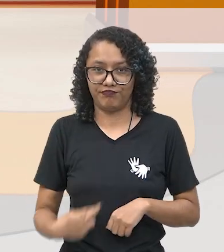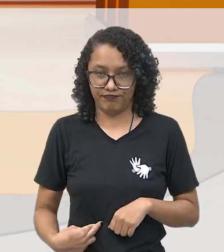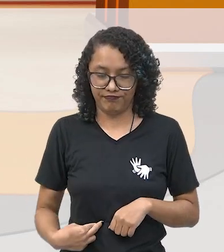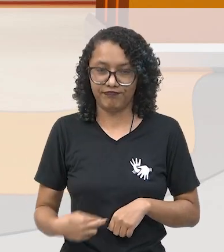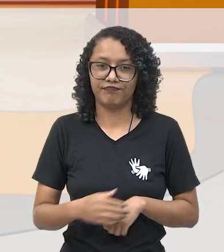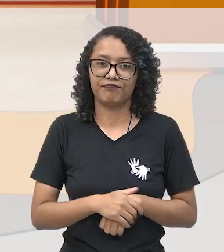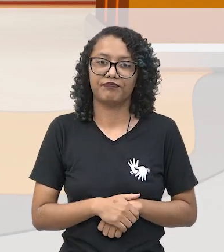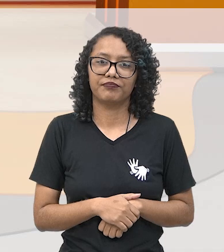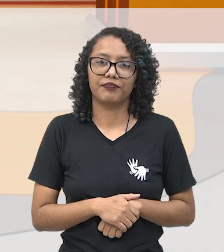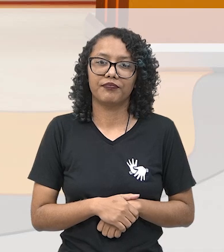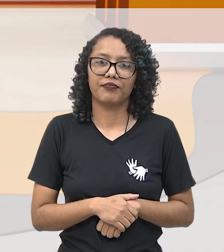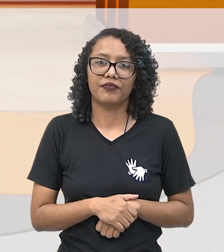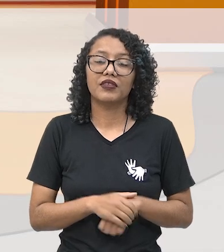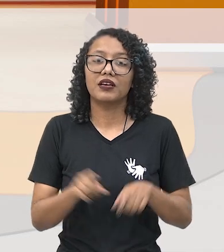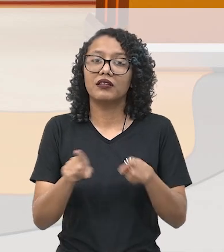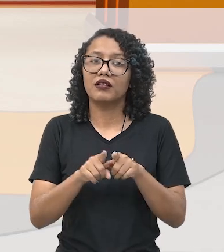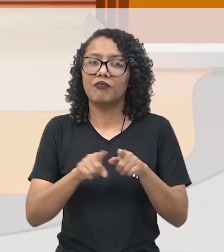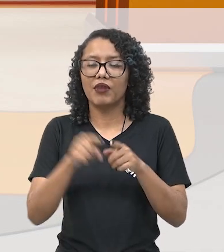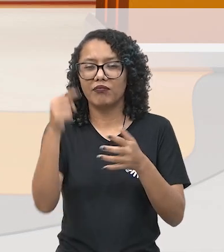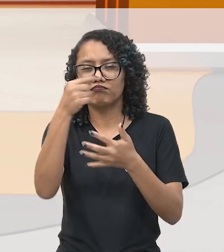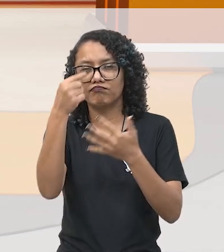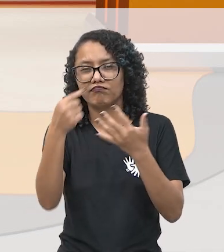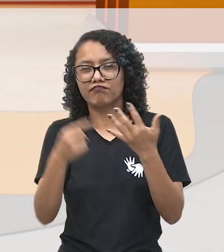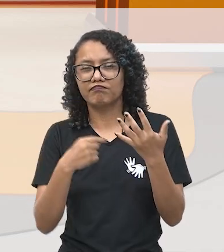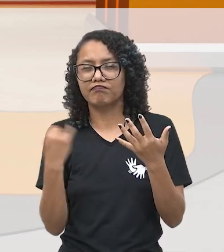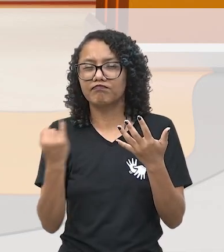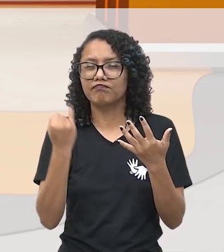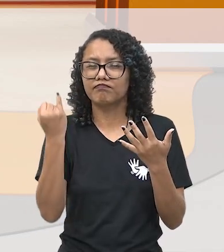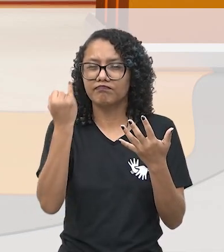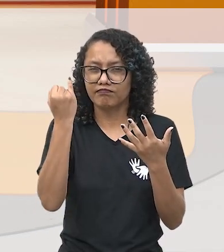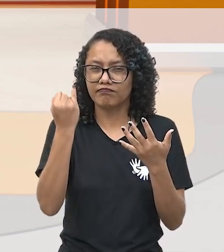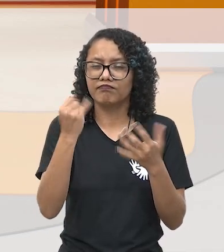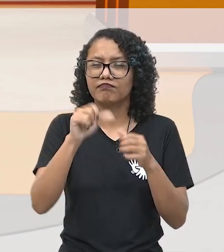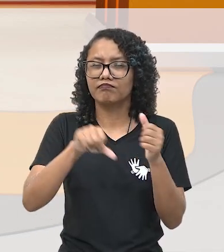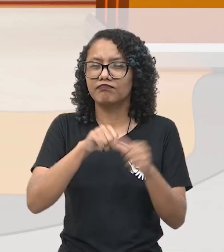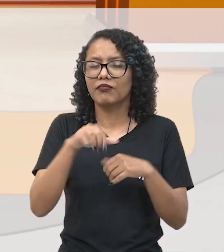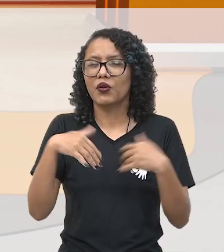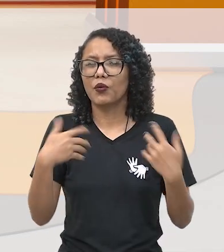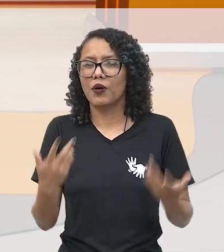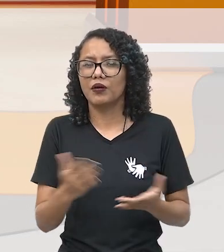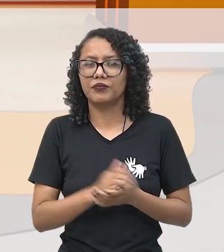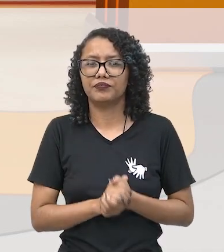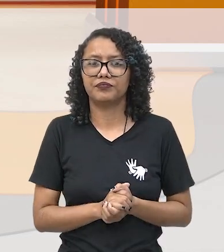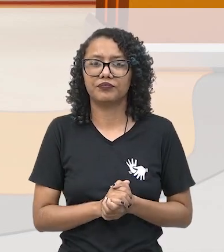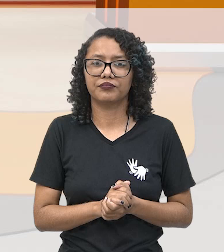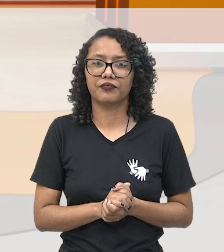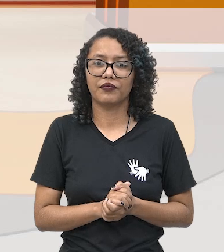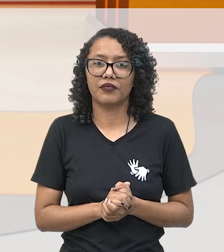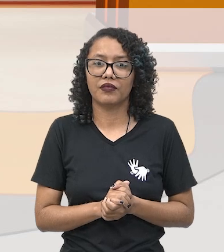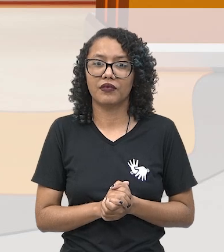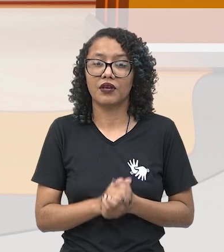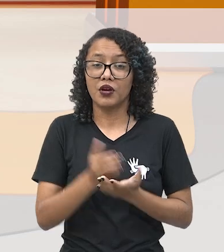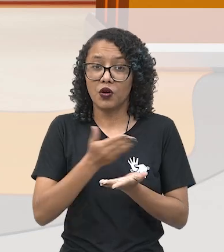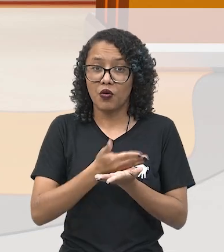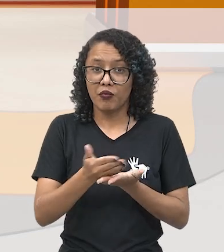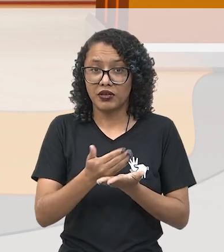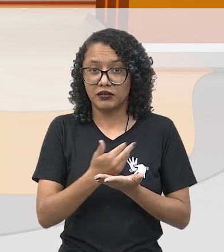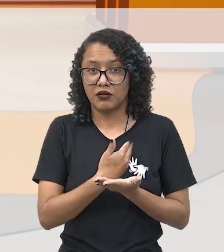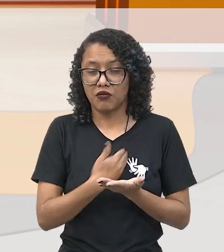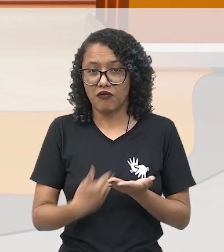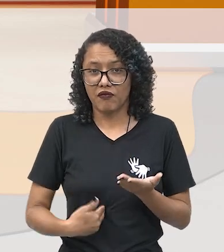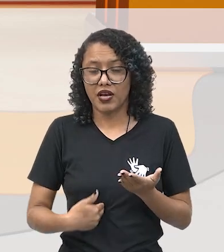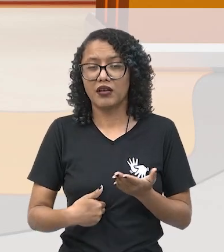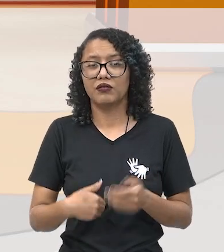os pontos importantes de mudança, nós temos a República Federativa, ou seja, a formação ali